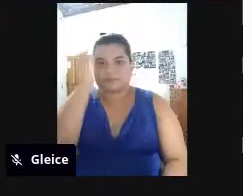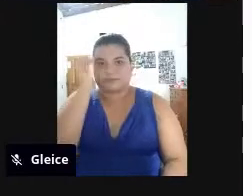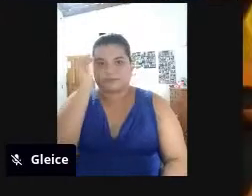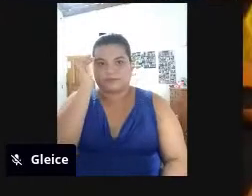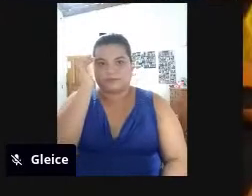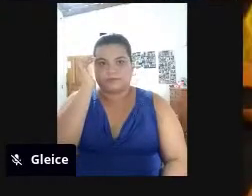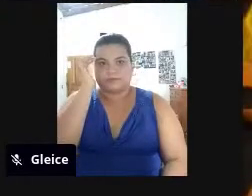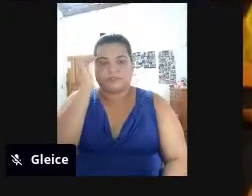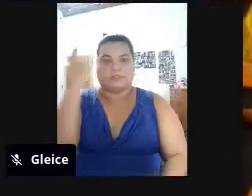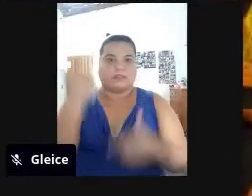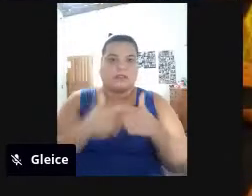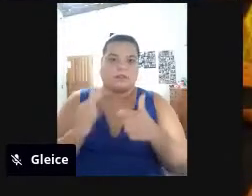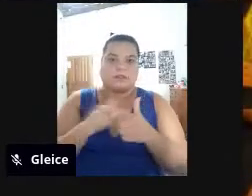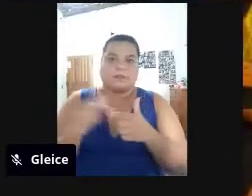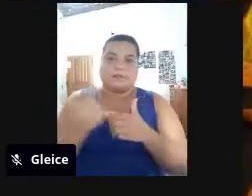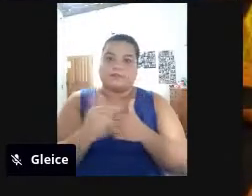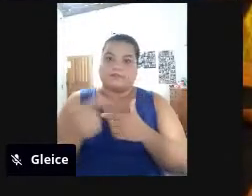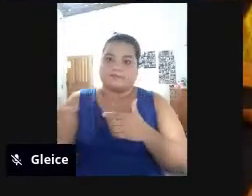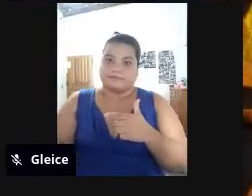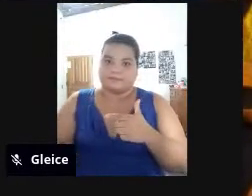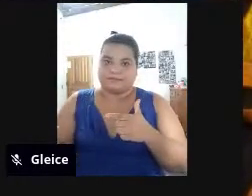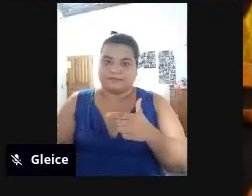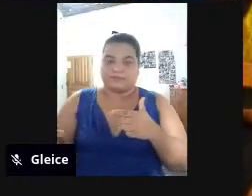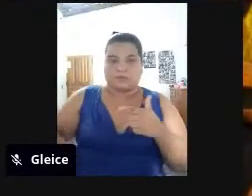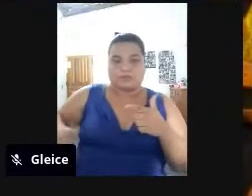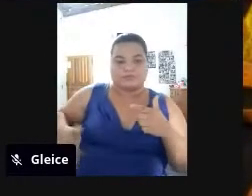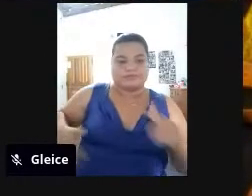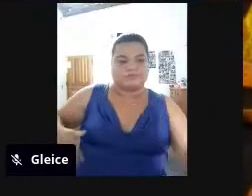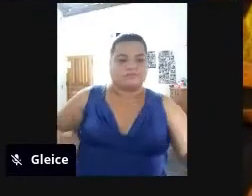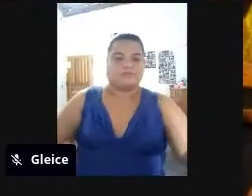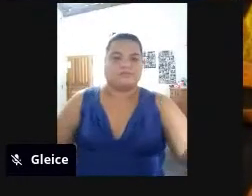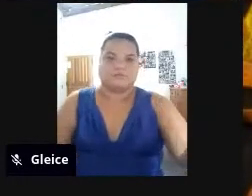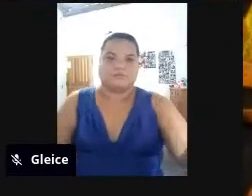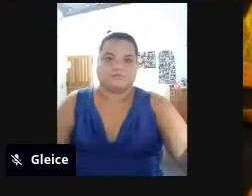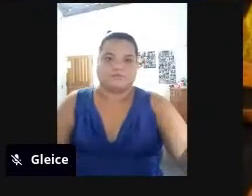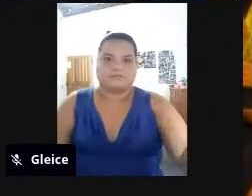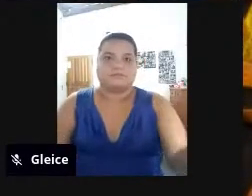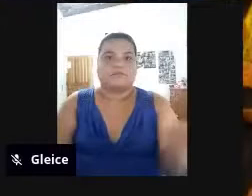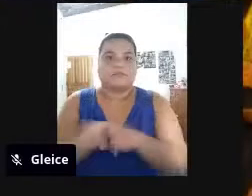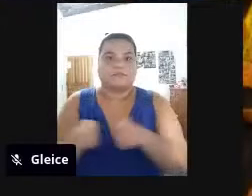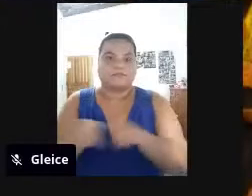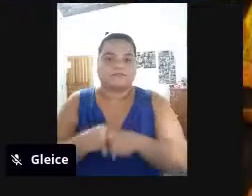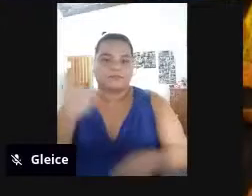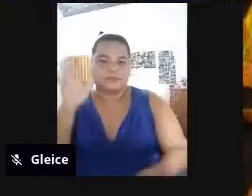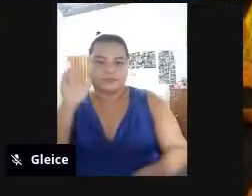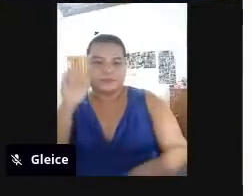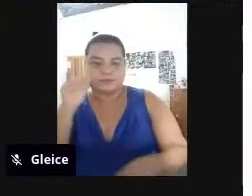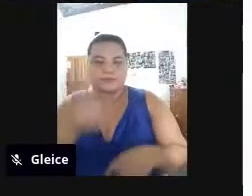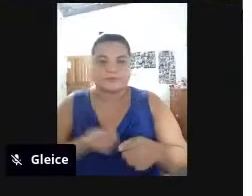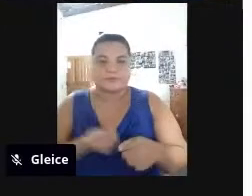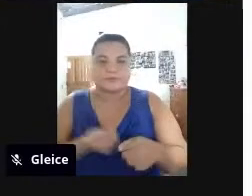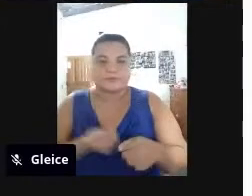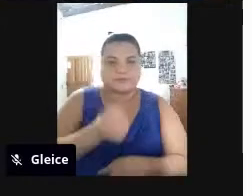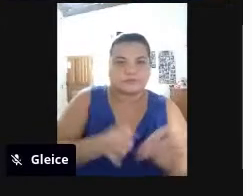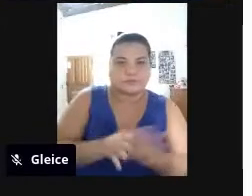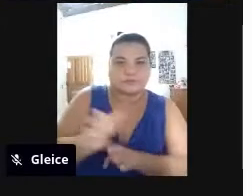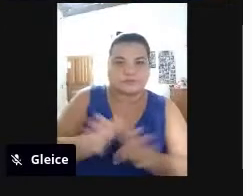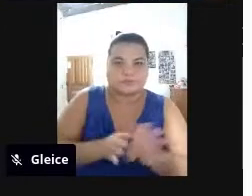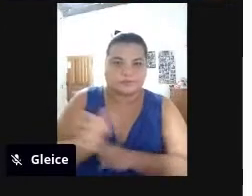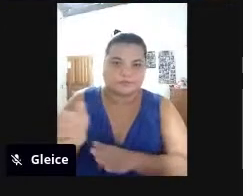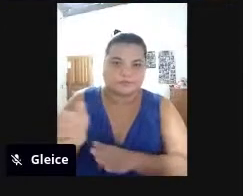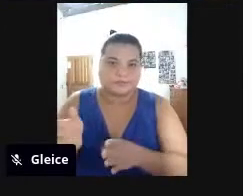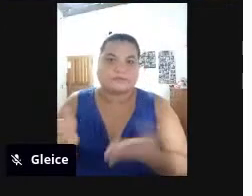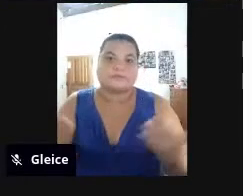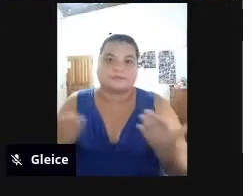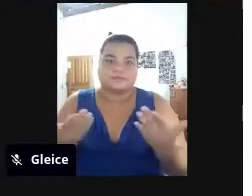alteração renal. Trago para vocês como curiosidades algumas sugestões de cardápios no esporte.